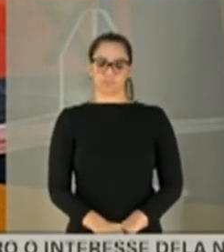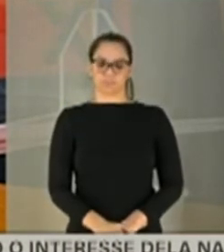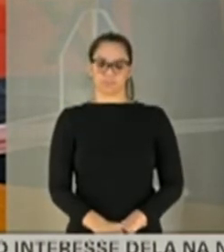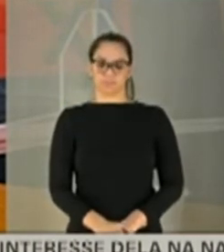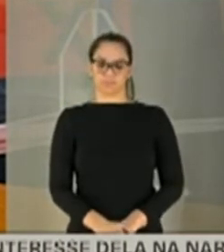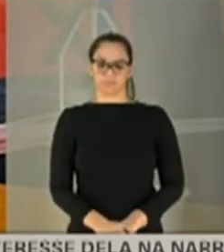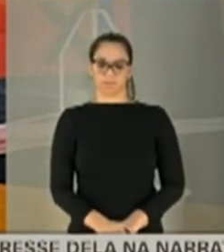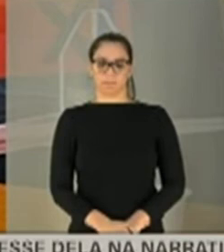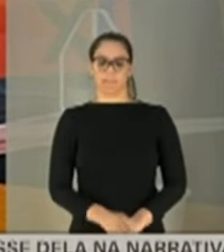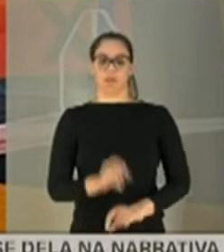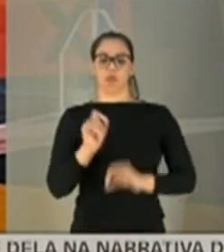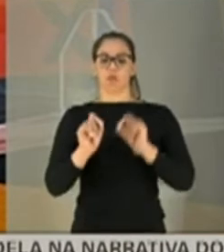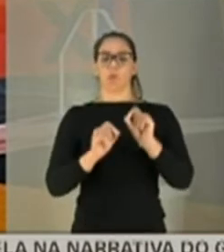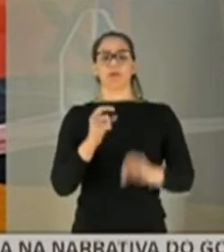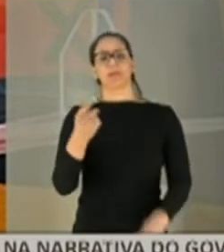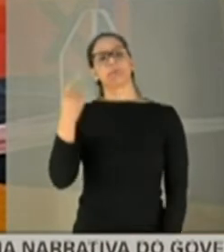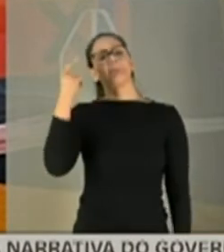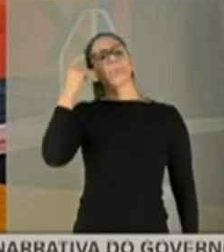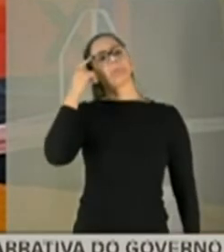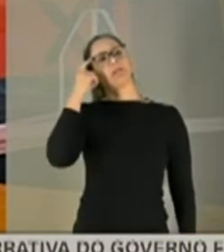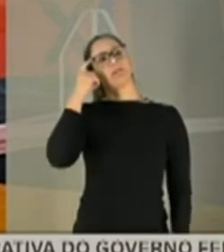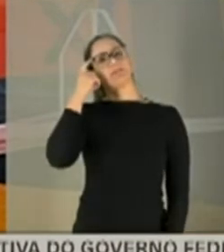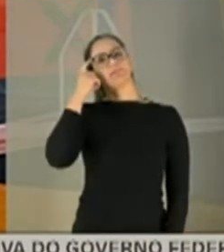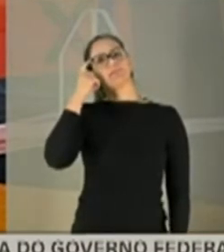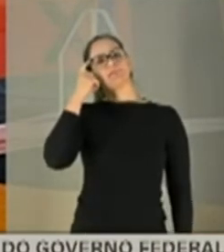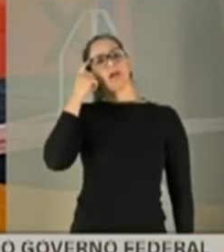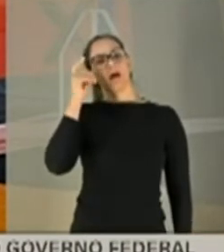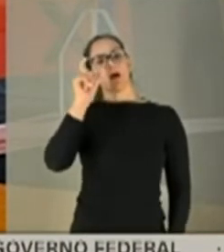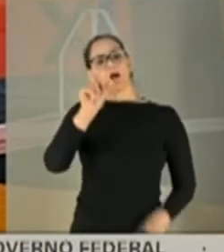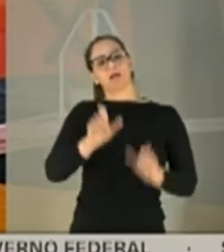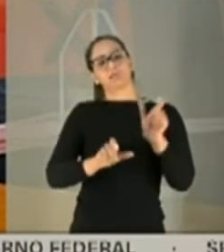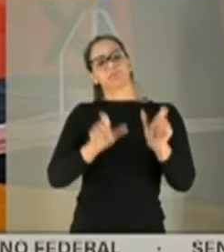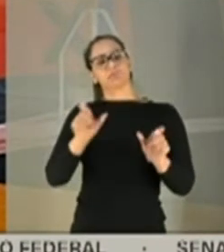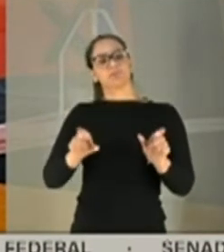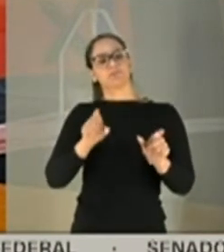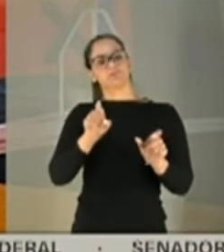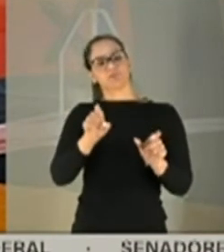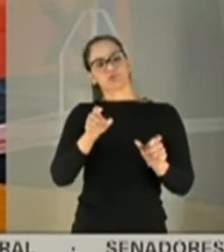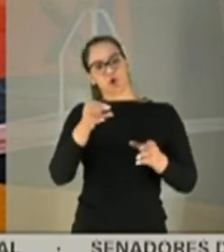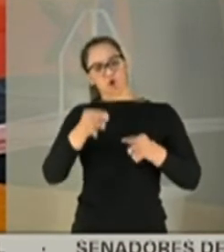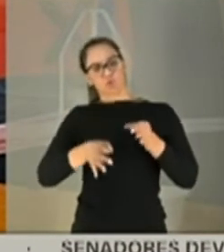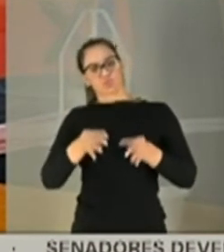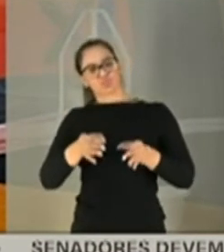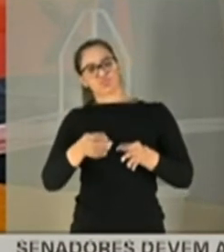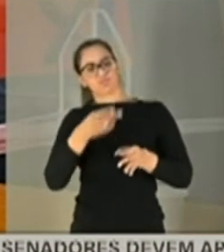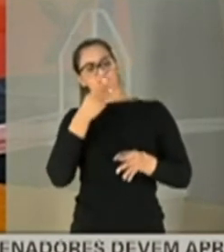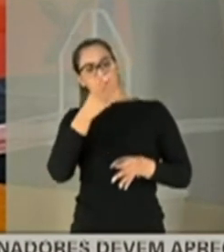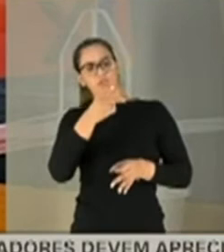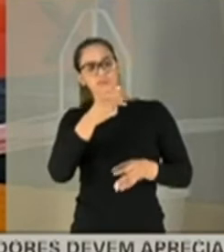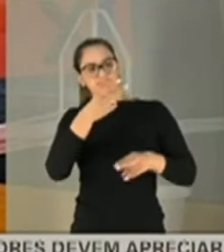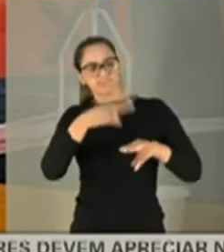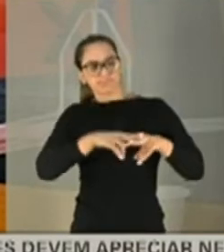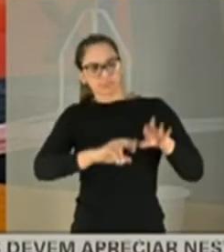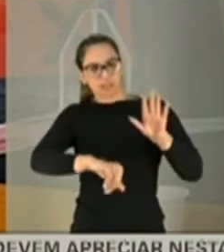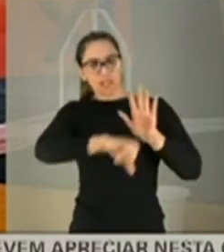é o que o que pensam aqueles que o senhor como juiz condenou